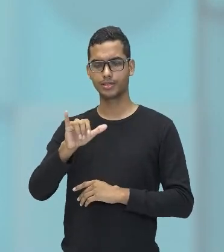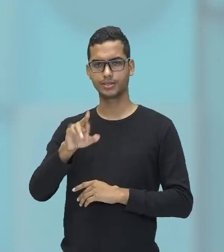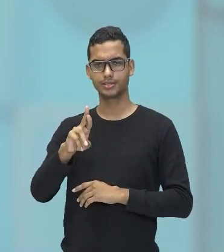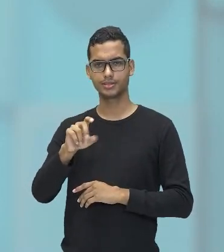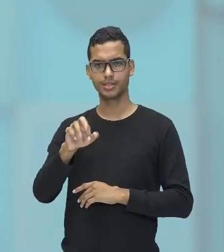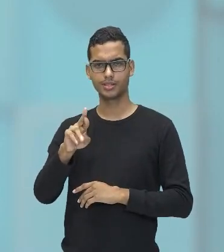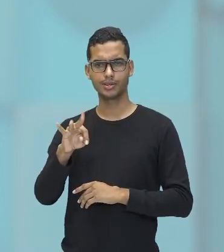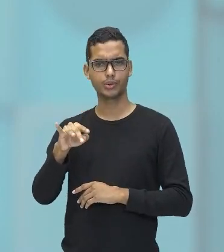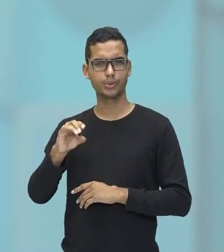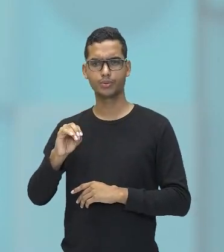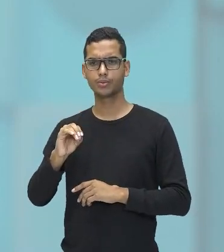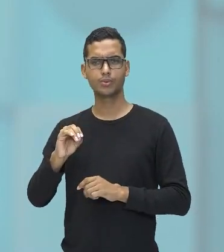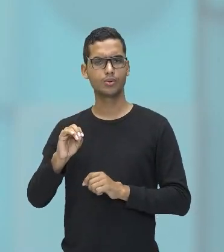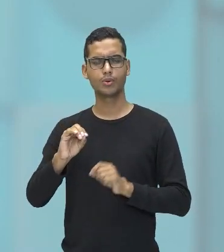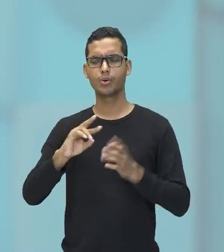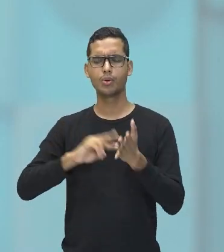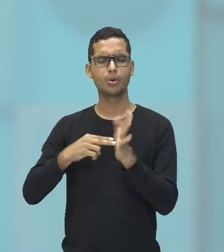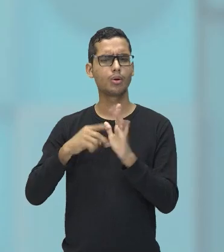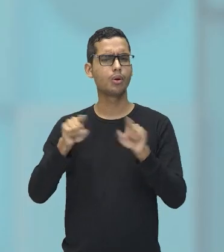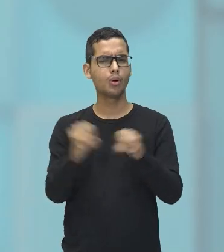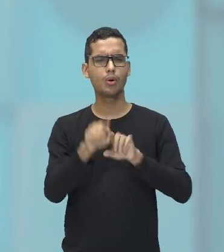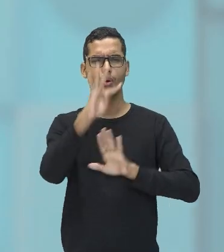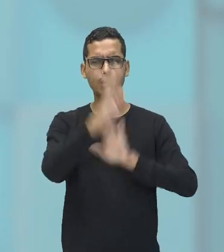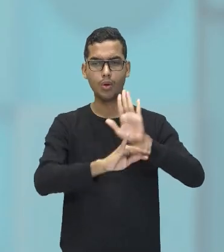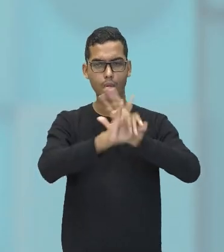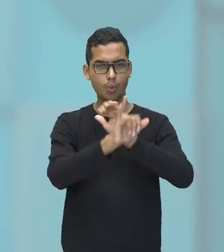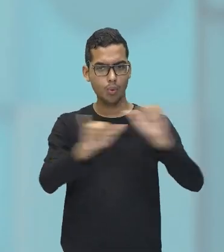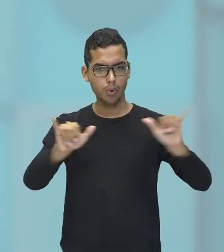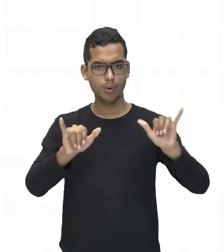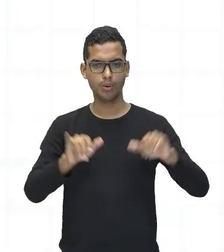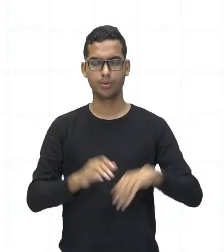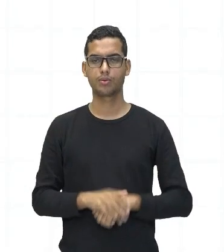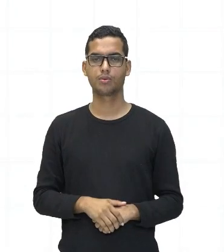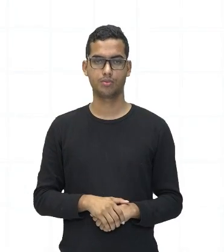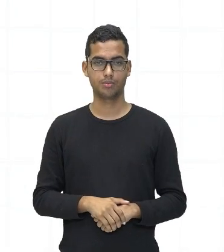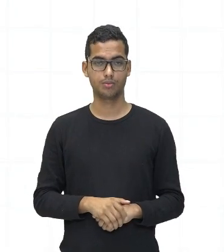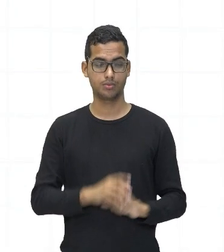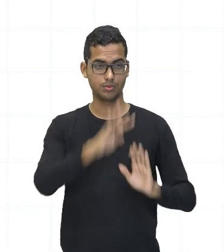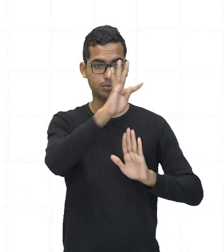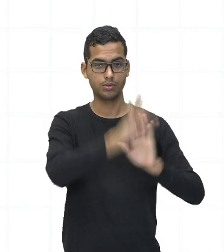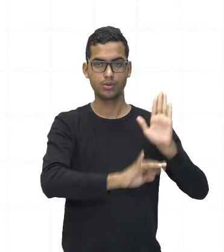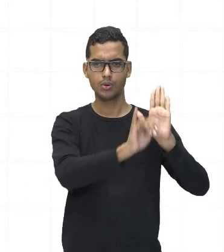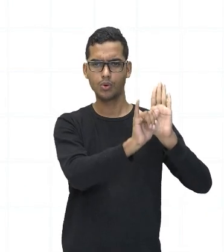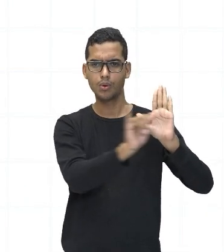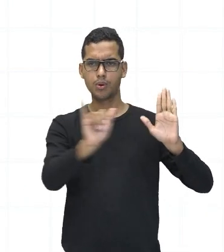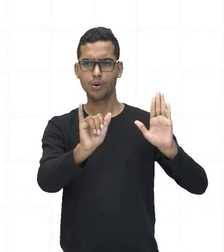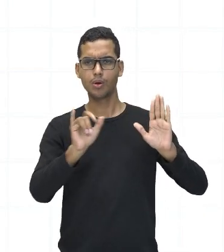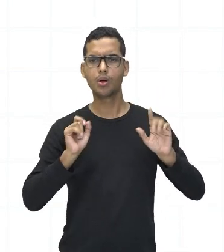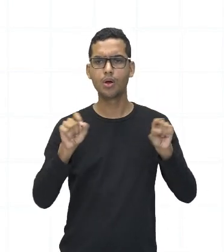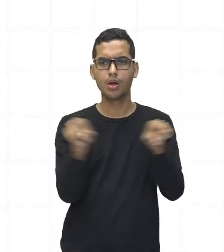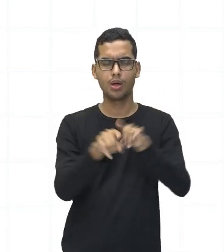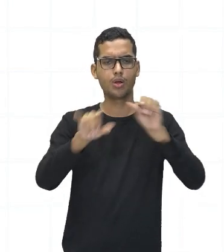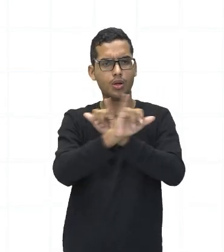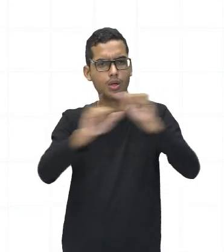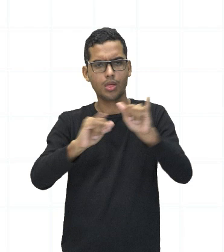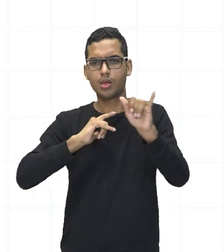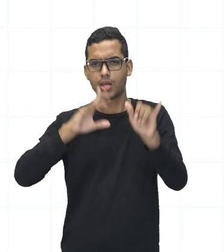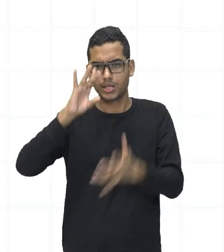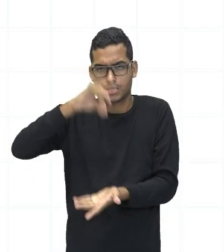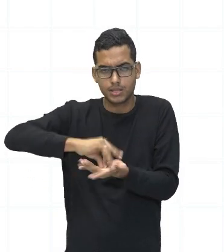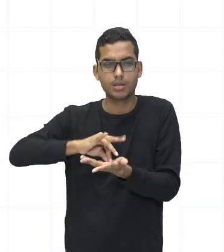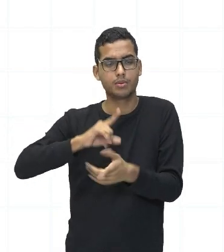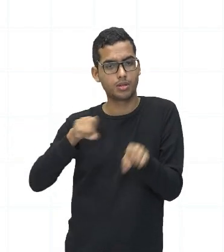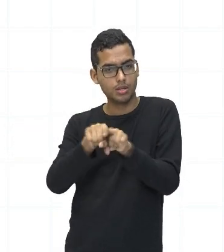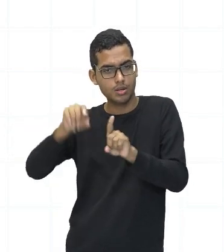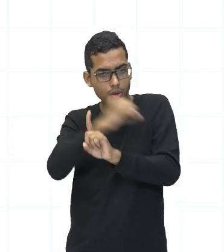texto publicitário? O texto publicitário, coloca no ar, por favor, é esse texto que tem a prática social, como